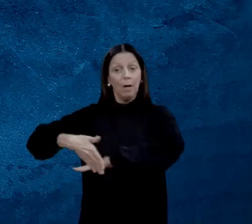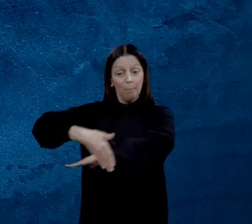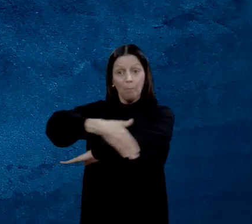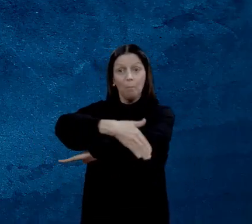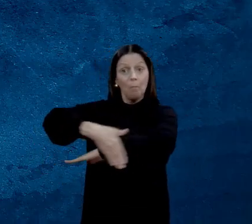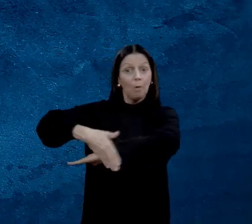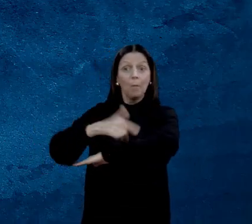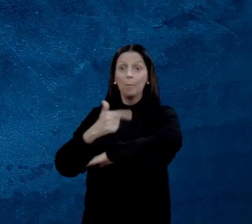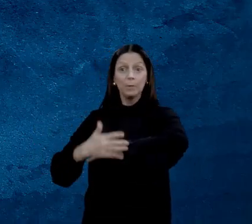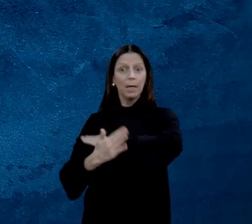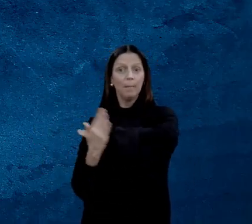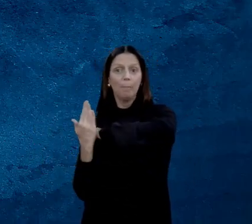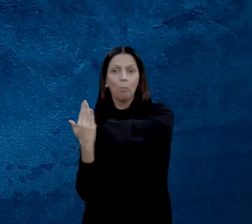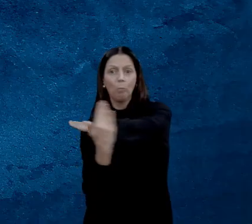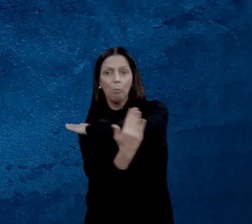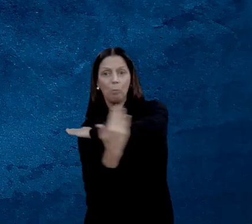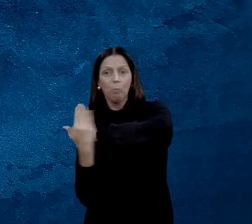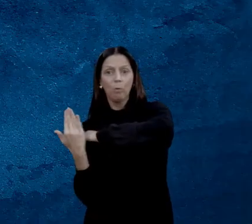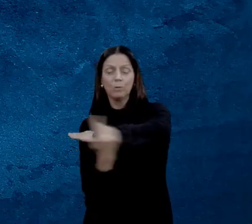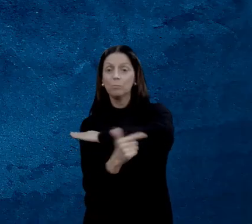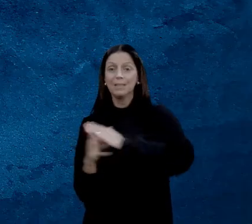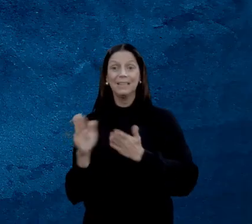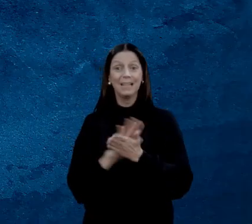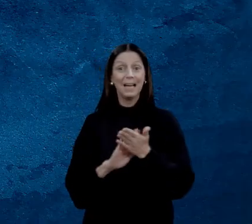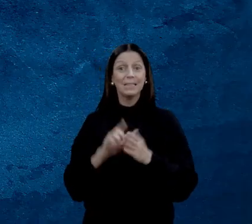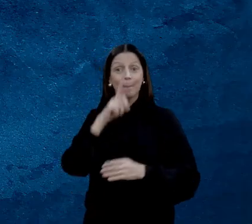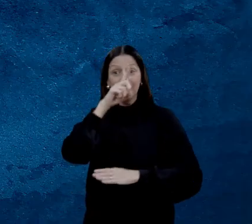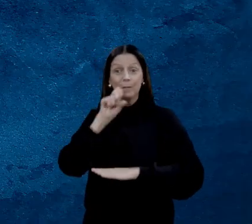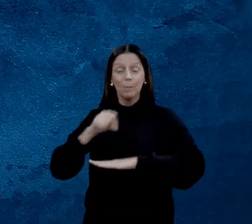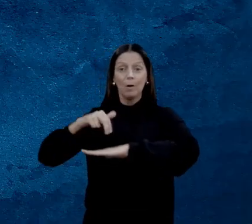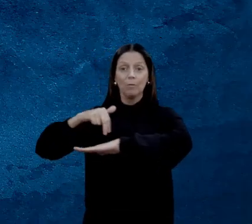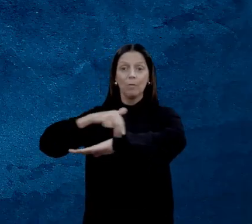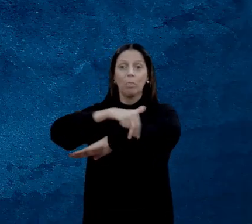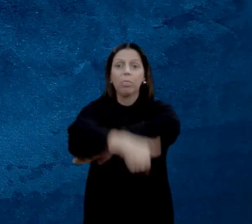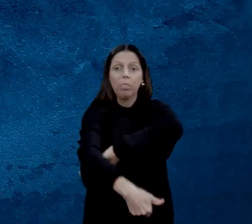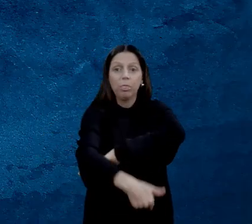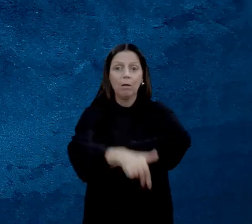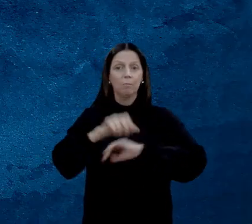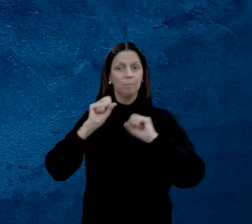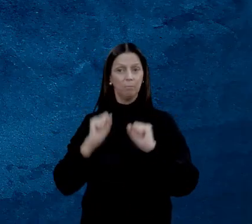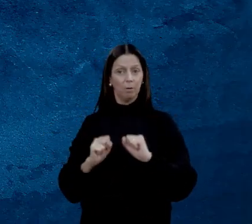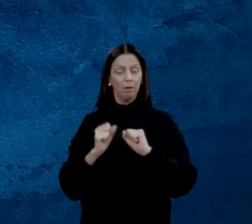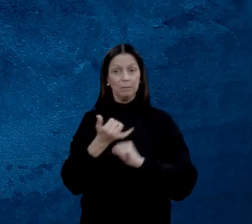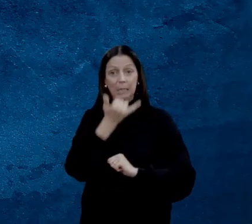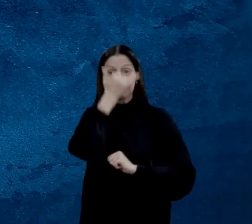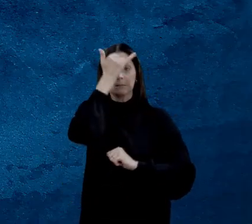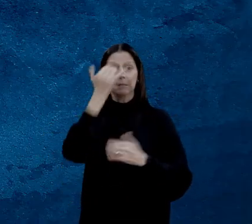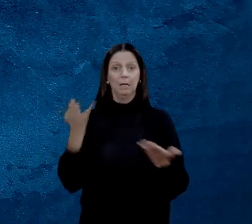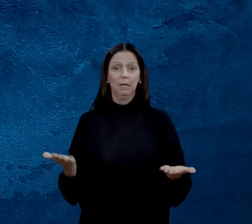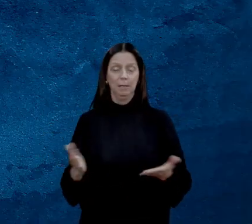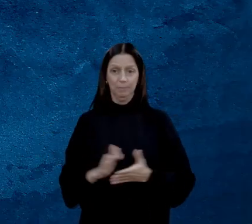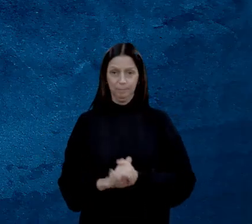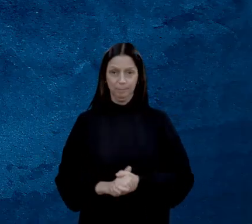locais já aconteceu das pessoas caírem dentro do próprio ribeirão. Não tem proteção lateral e ainda dessa situação aqui.